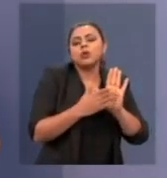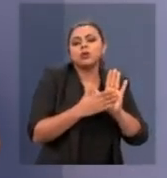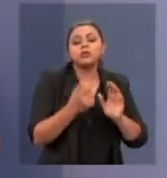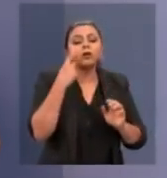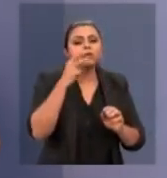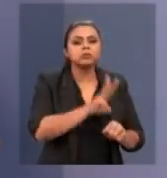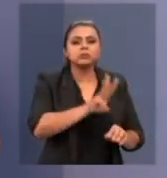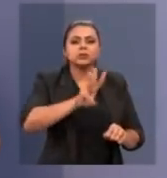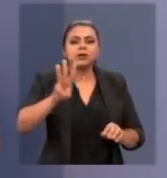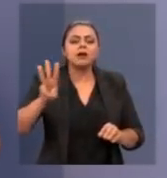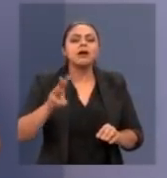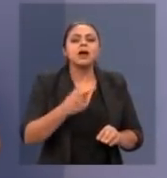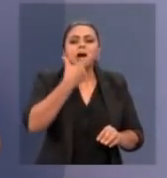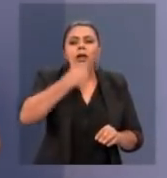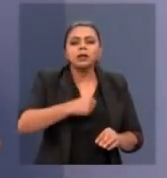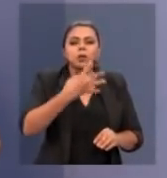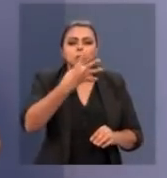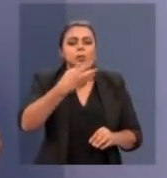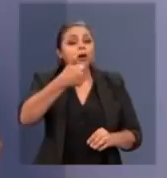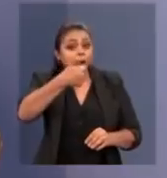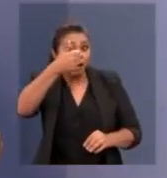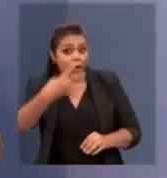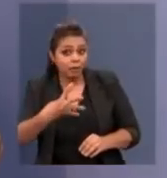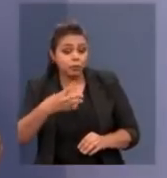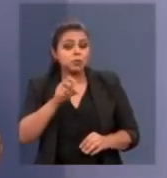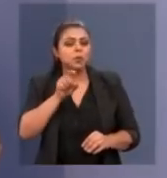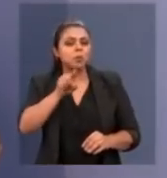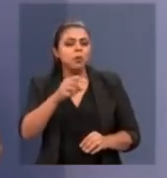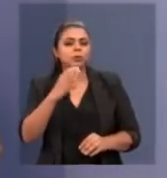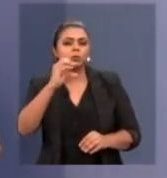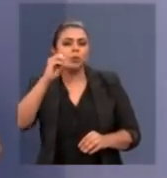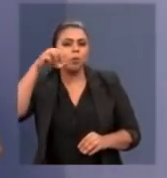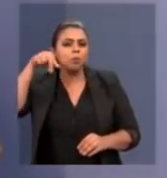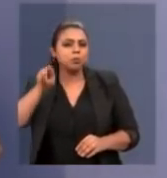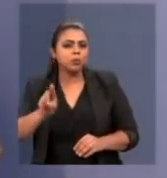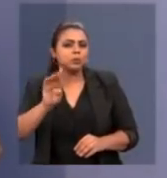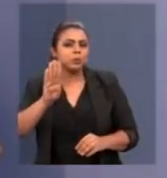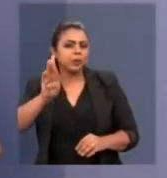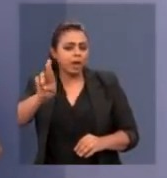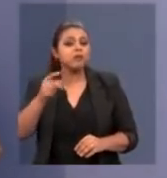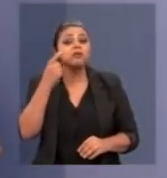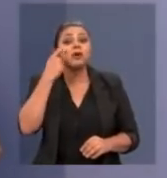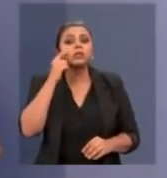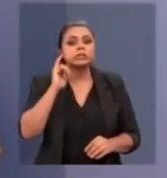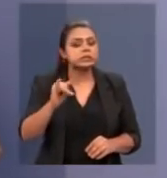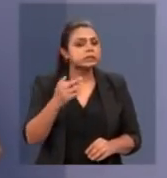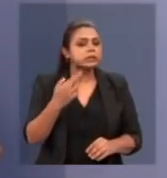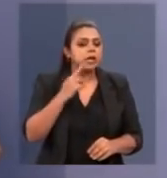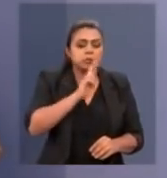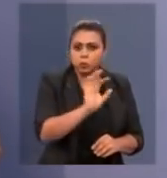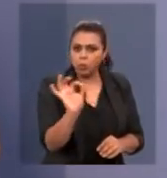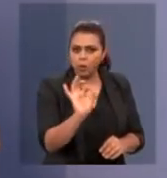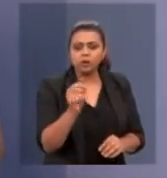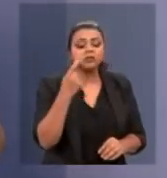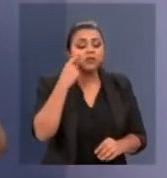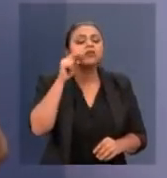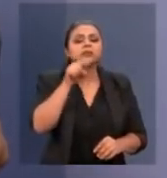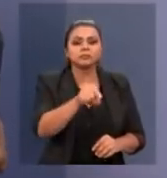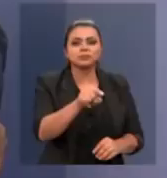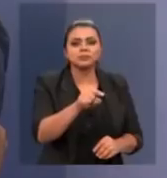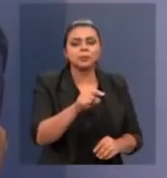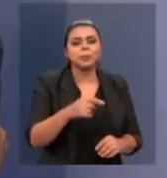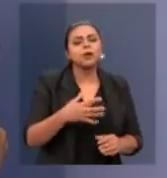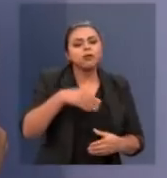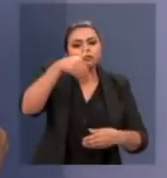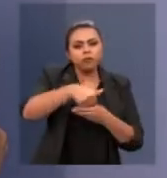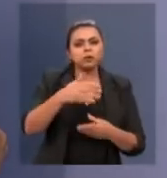site rd1 14 ponto com ponto br que tudo aquilo que não foi respondido você vai encontrar lá pra gente poder conversar vote em mim a idéia